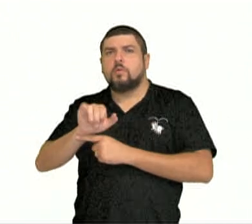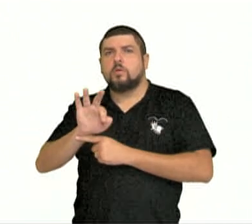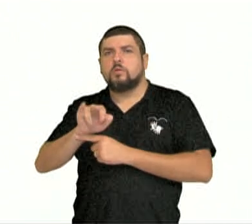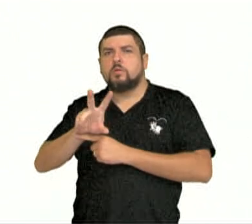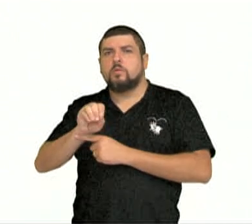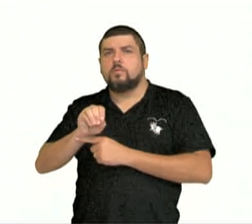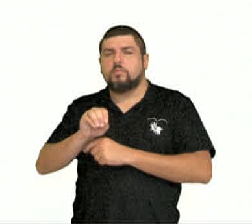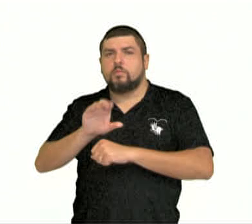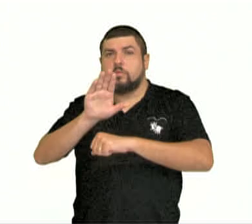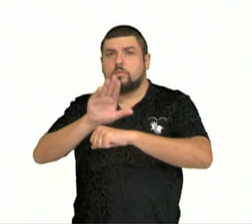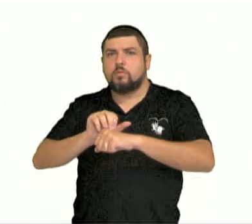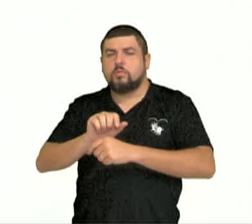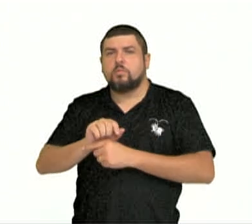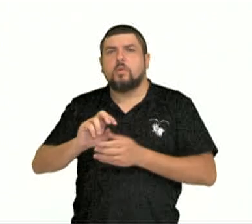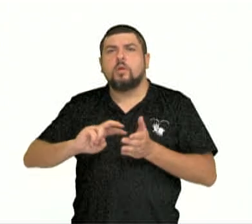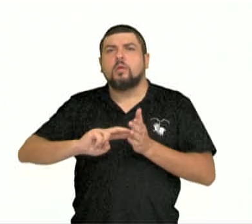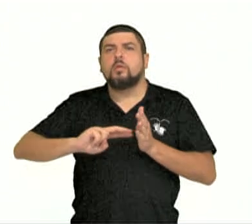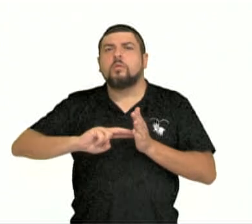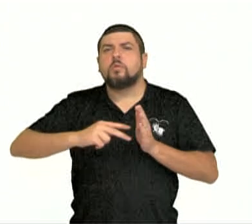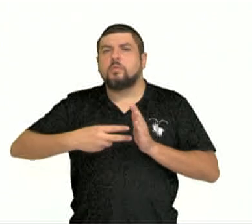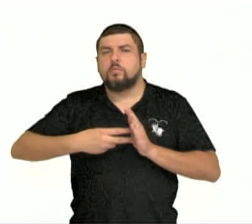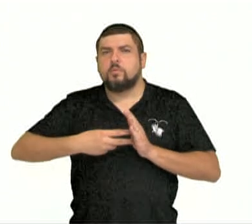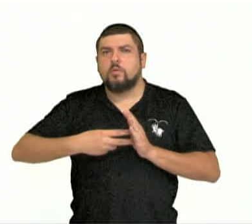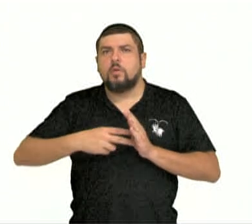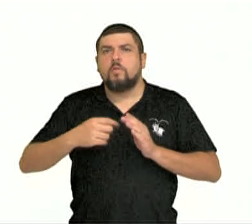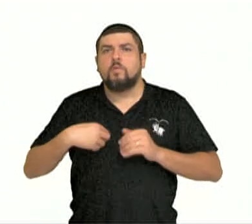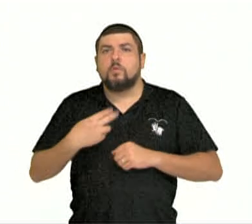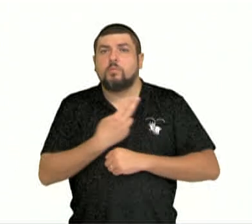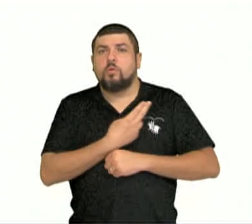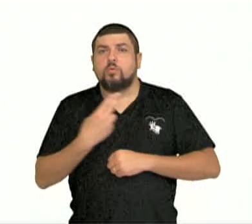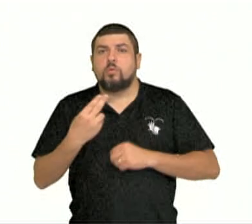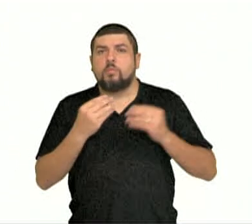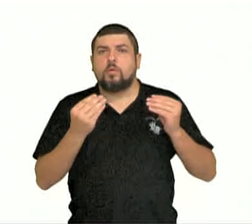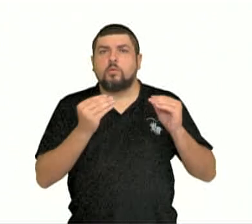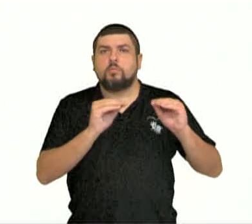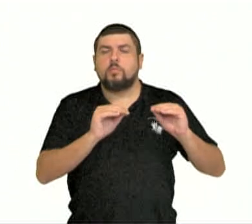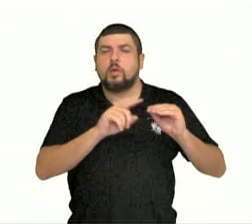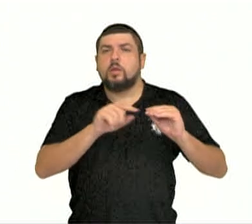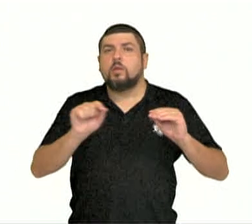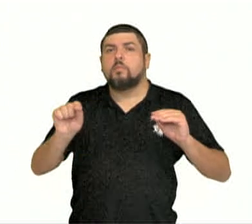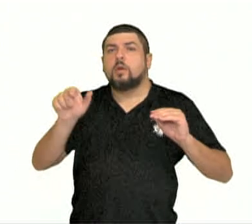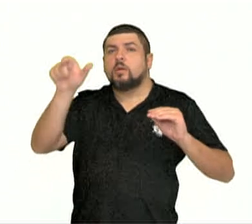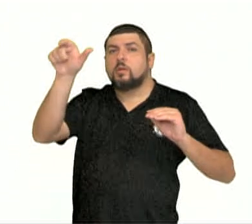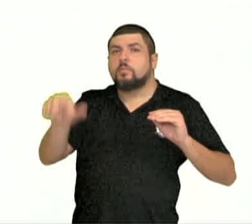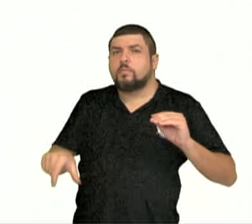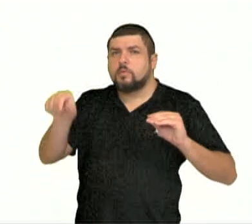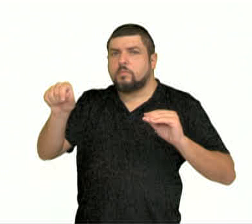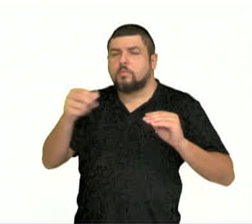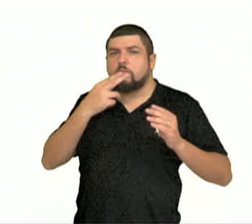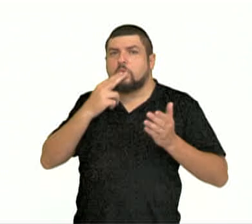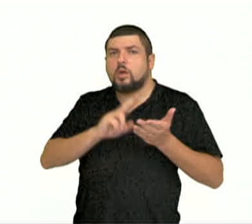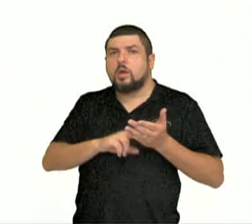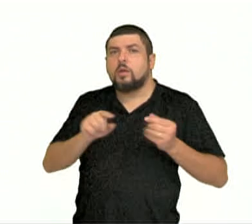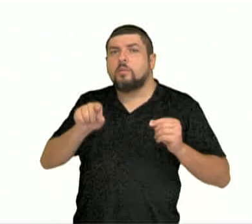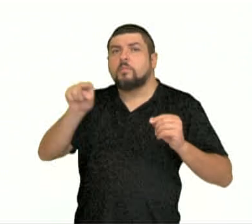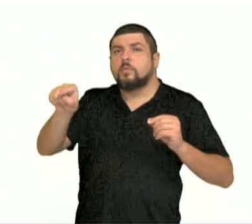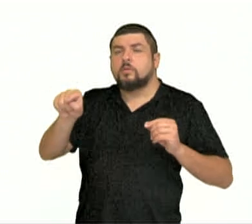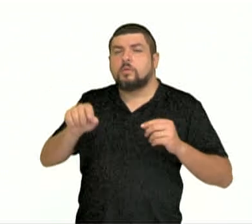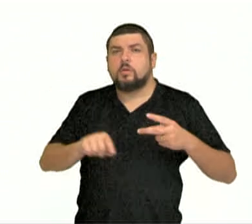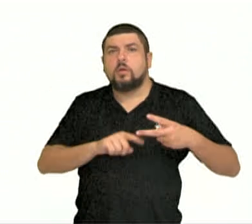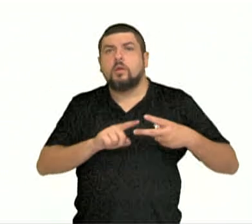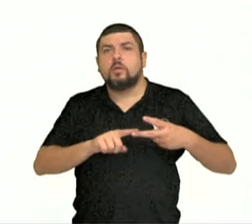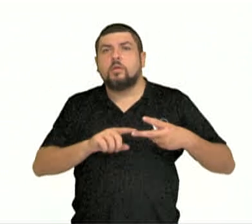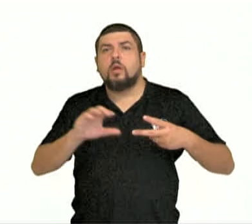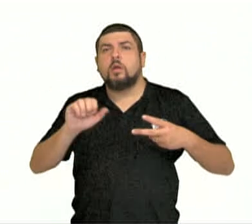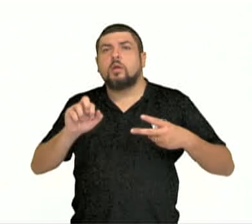é? Aquela identificação do destinatário. Então, eu tenho que saber para quem vai a carta, o cargo que essa pessoa